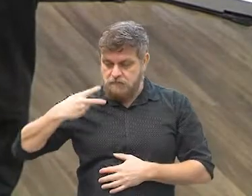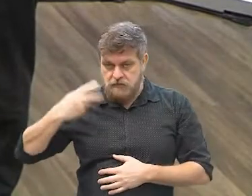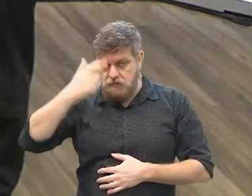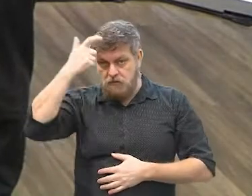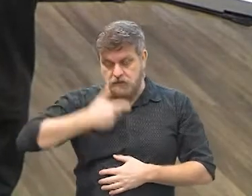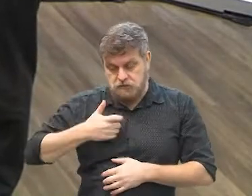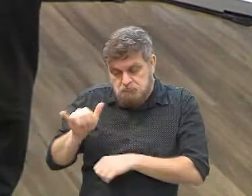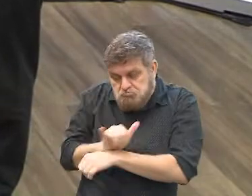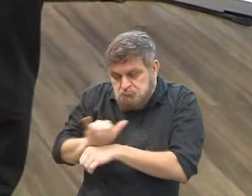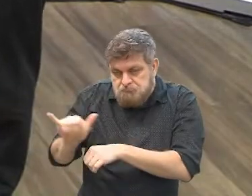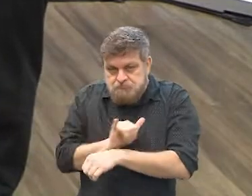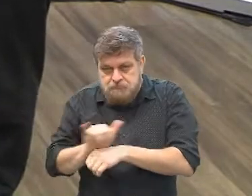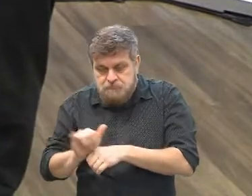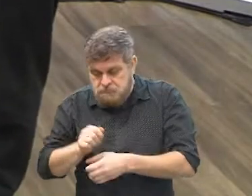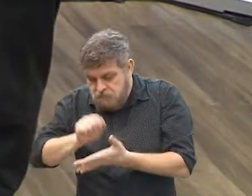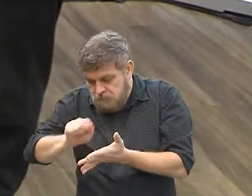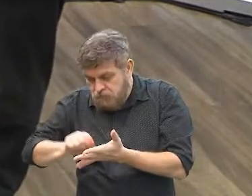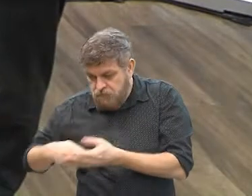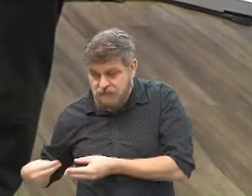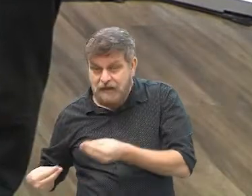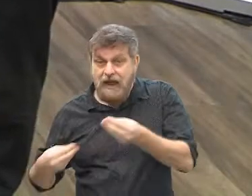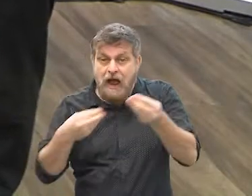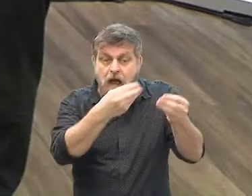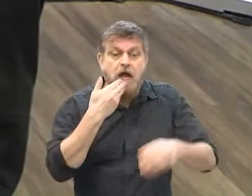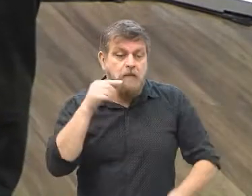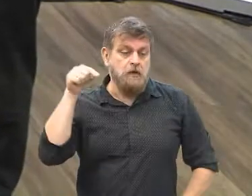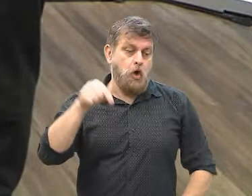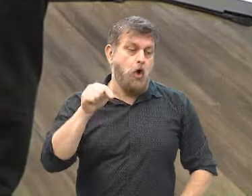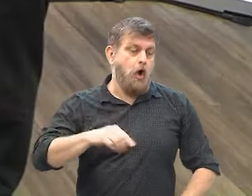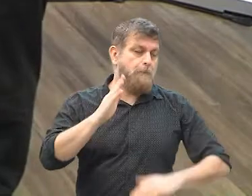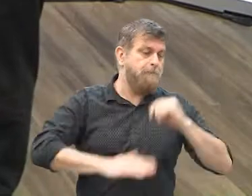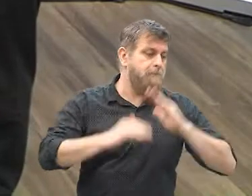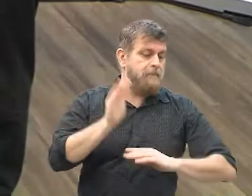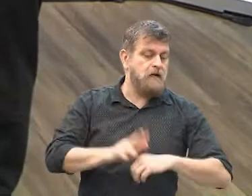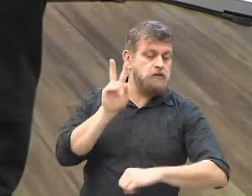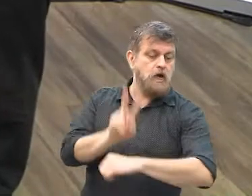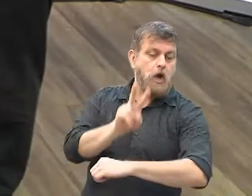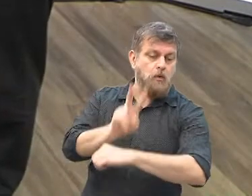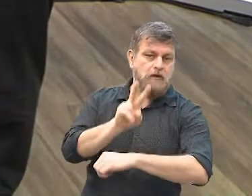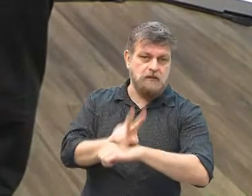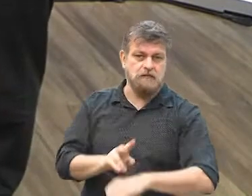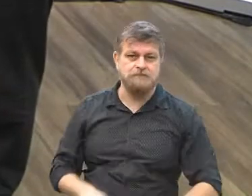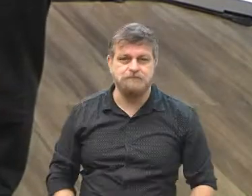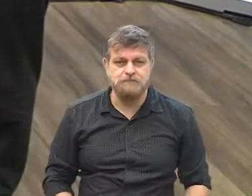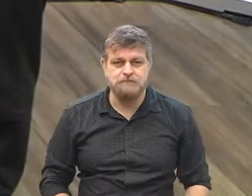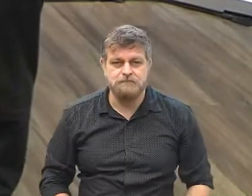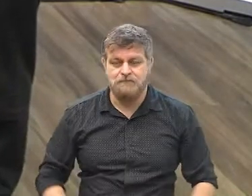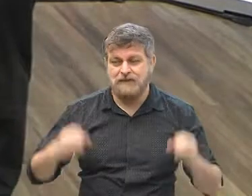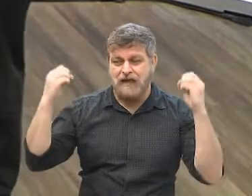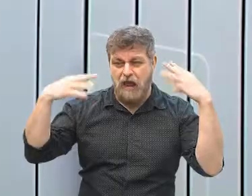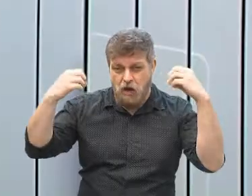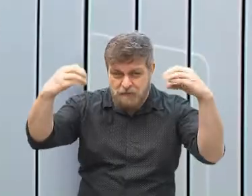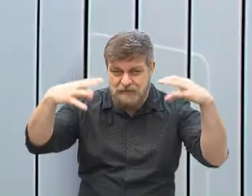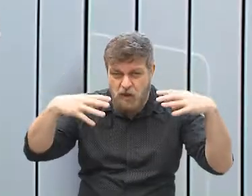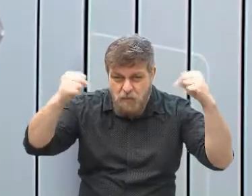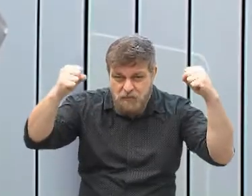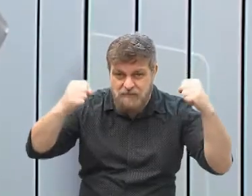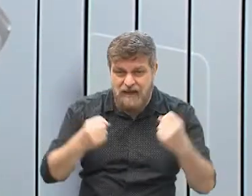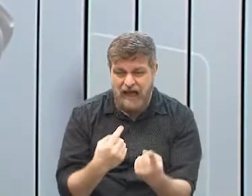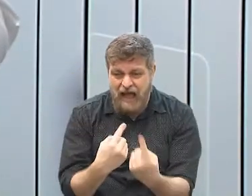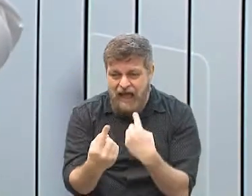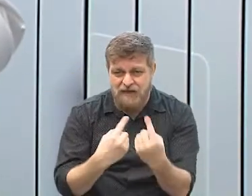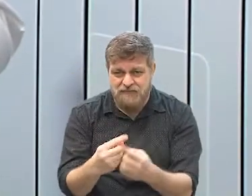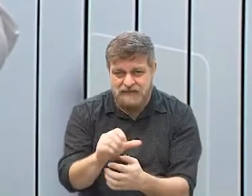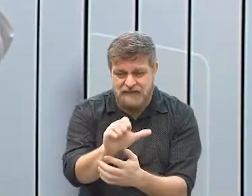usa os instrumentos que a gente tem, que é a indicação, para solicitar as providências do Executivo. Falta de iluminação na Avenida Andrade